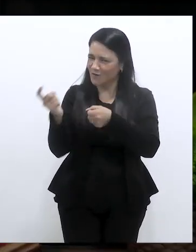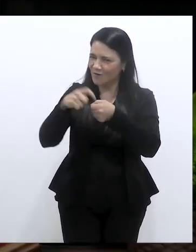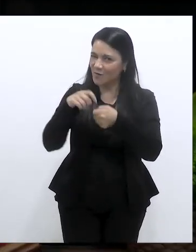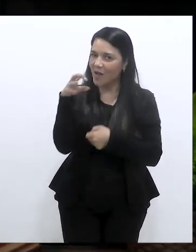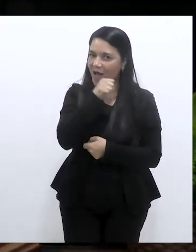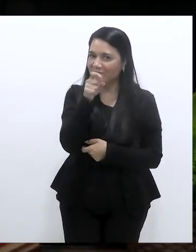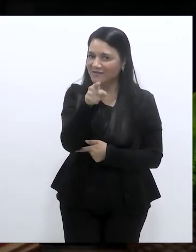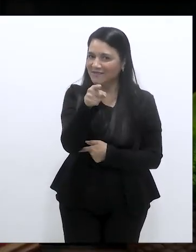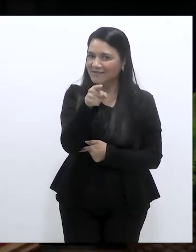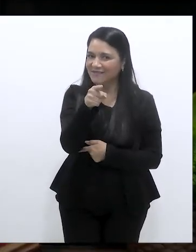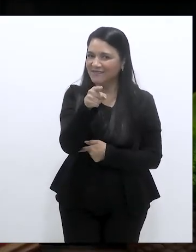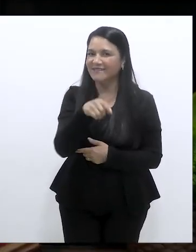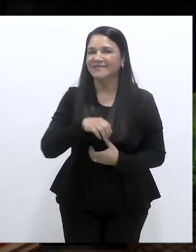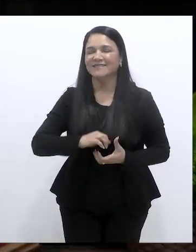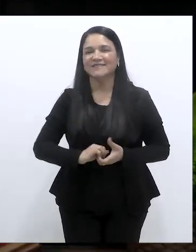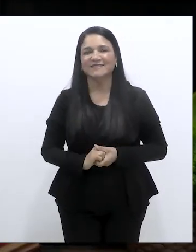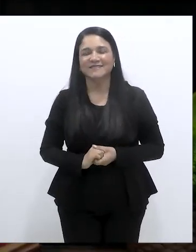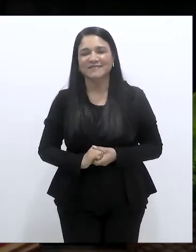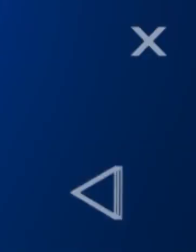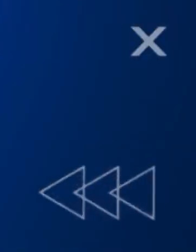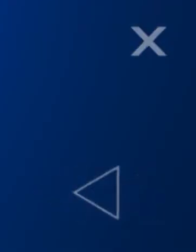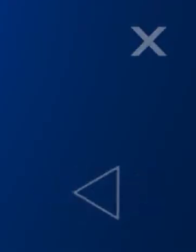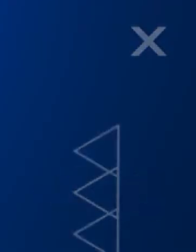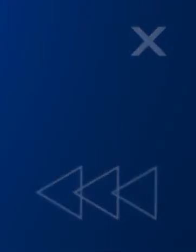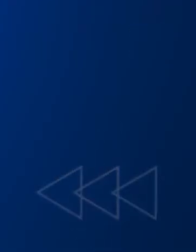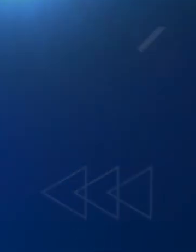que também fique conosco. Nós voltamos já já.